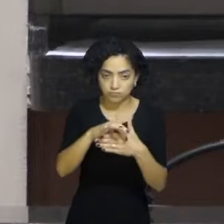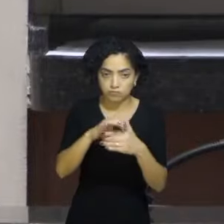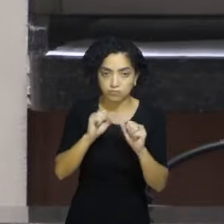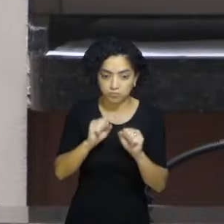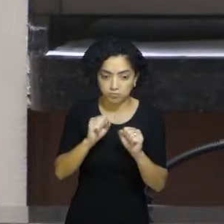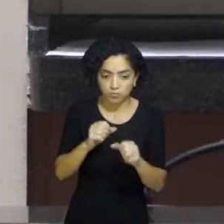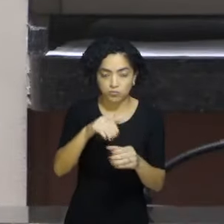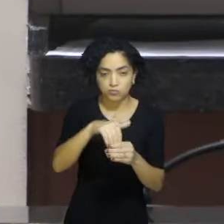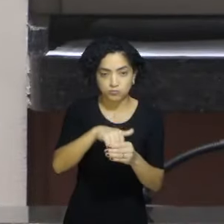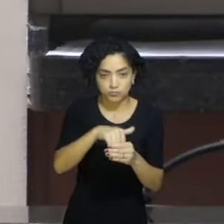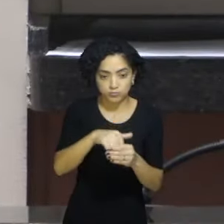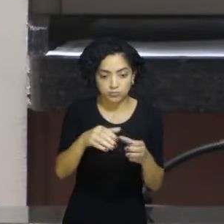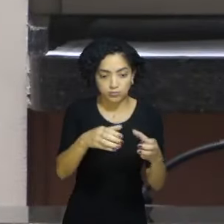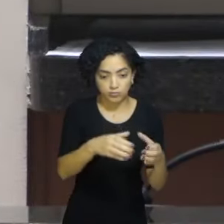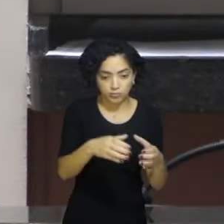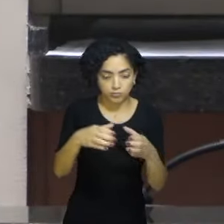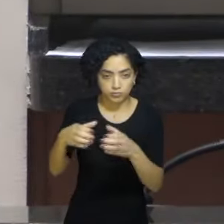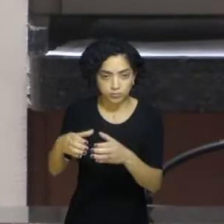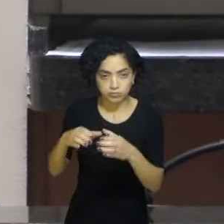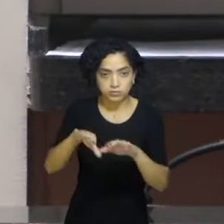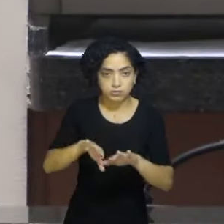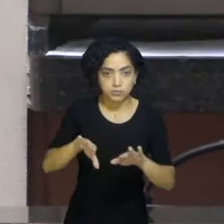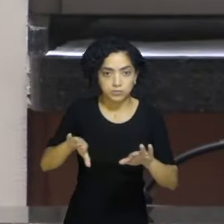em bloco das redações finais dos projetos